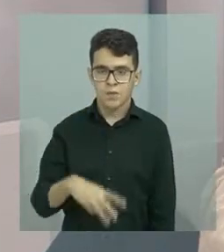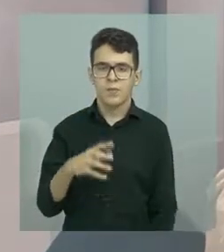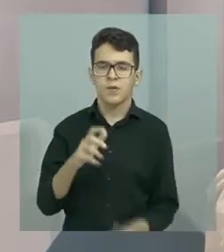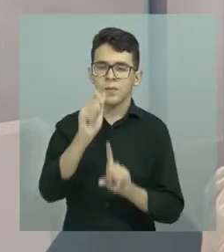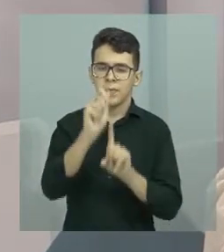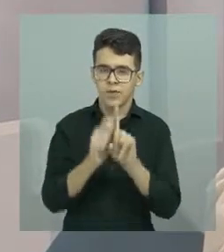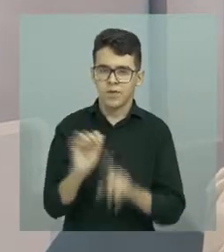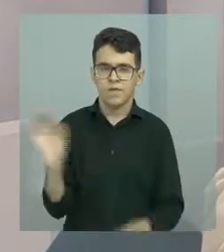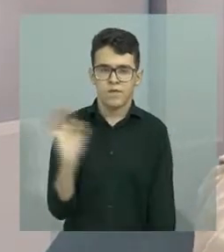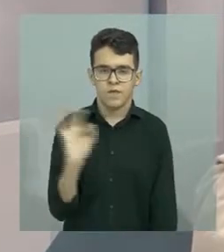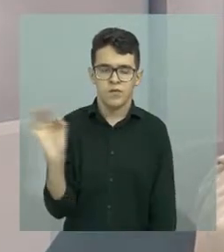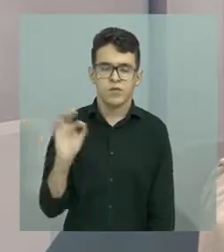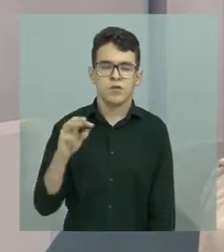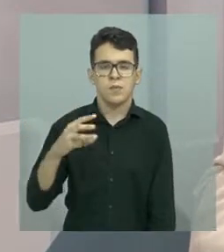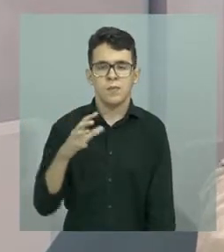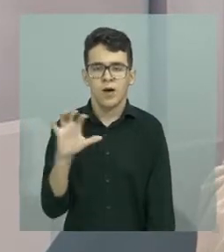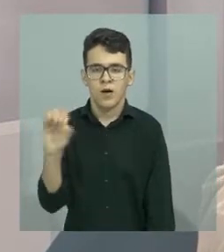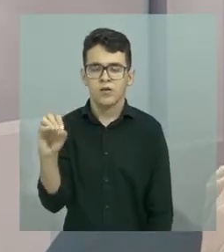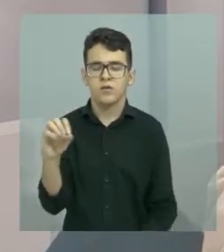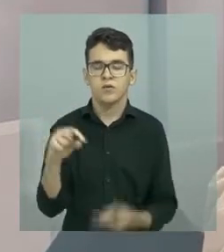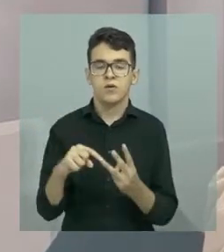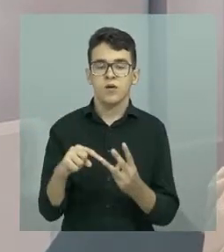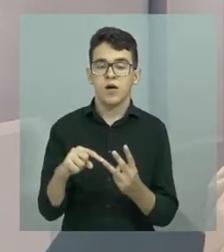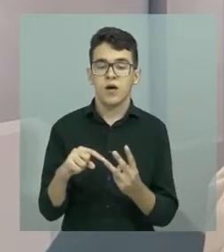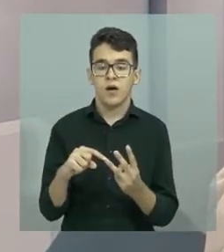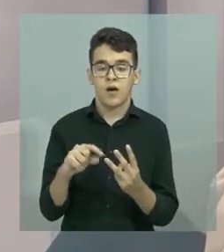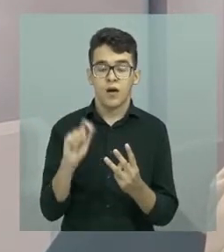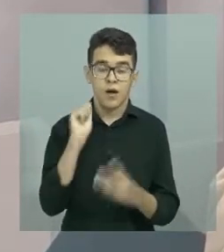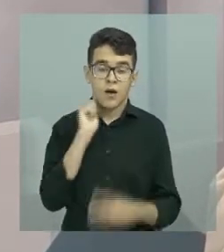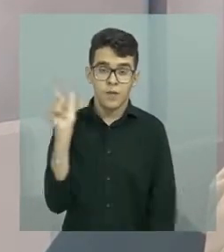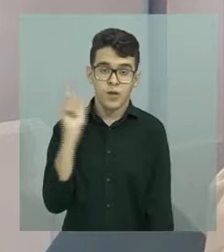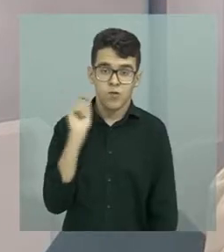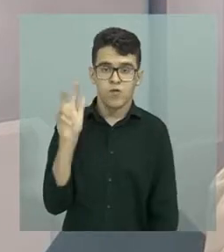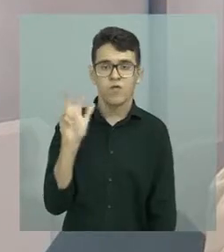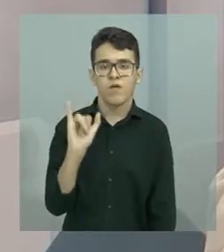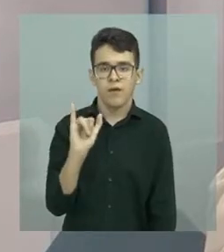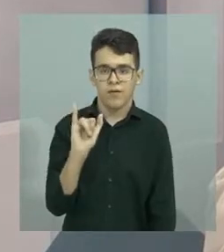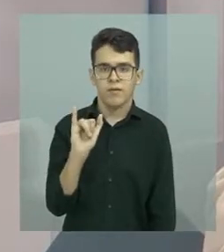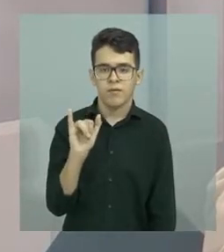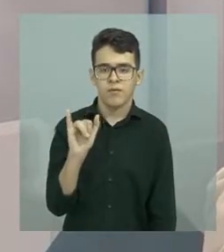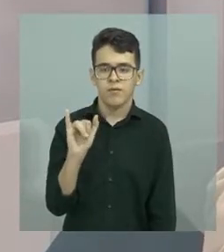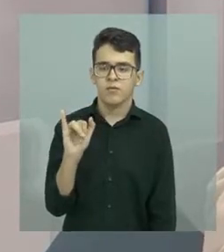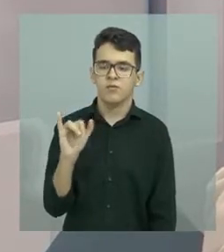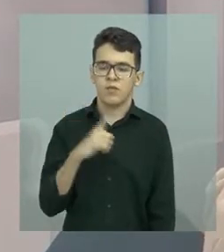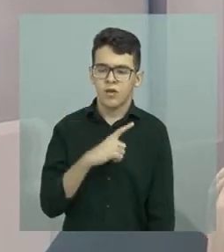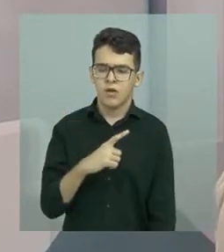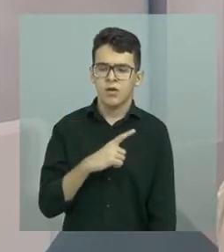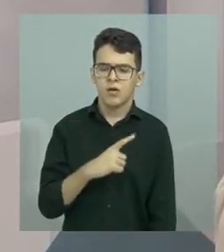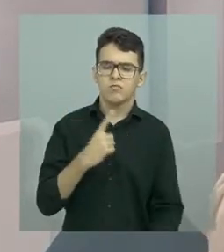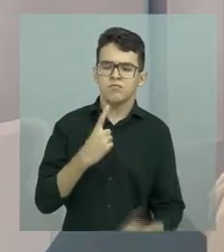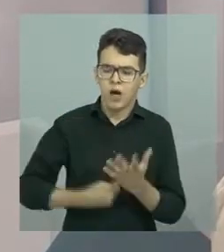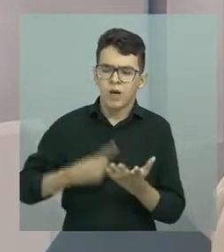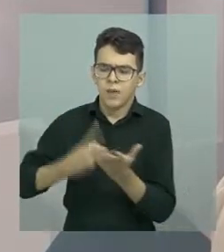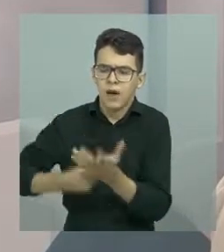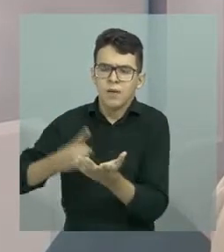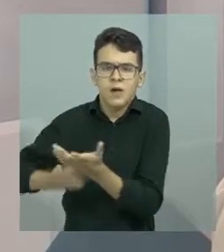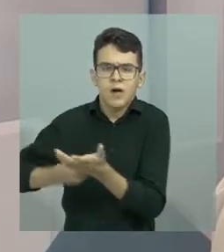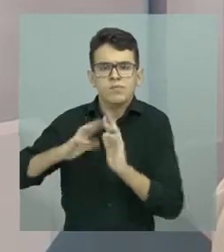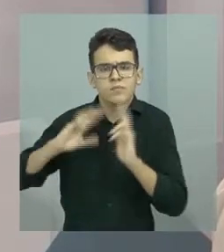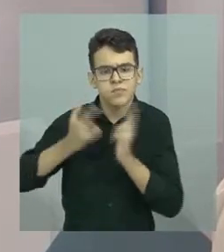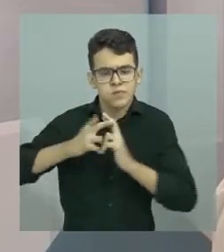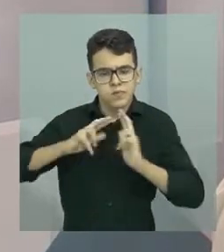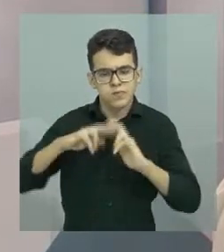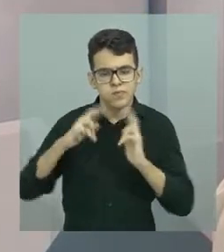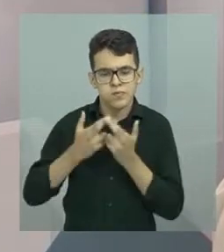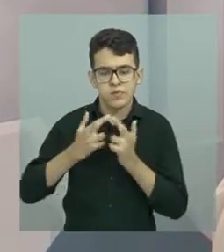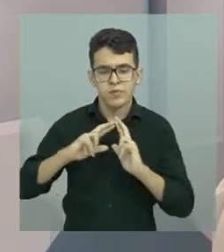fevereiro, março e abril. A gente vai ter um calendário aí bastante intenso de atividades, e eu creio que esse fórum vai